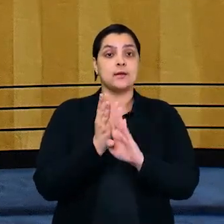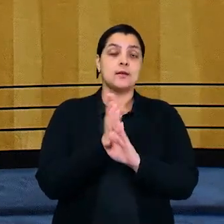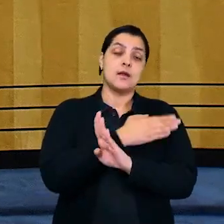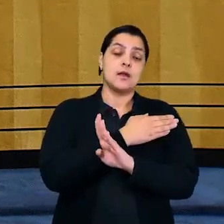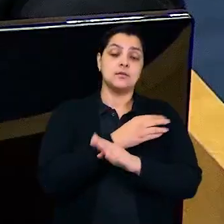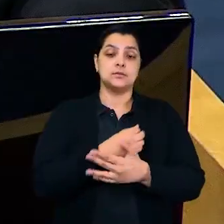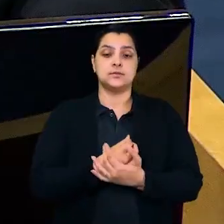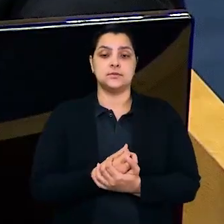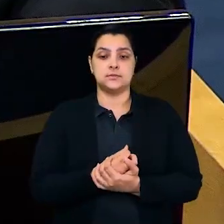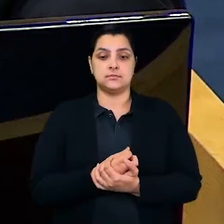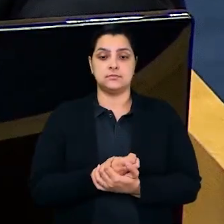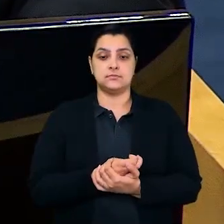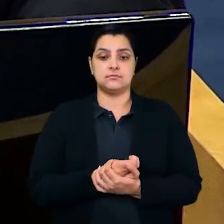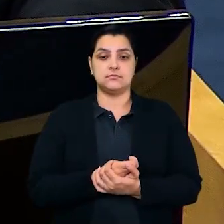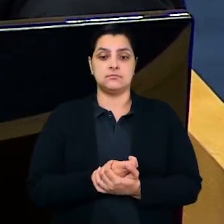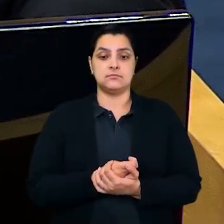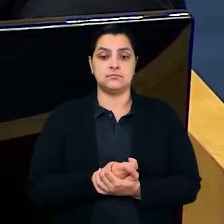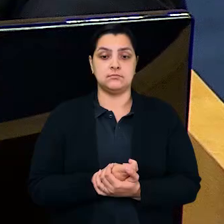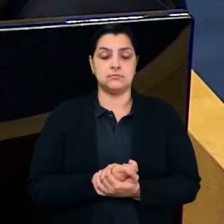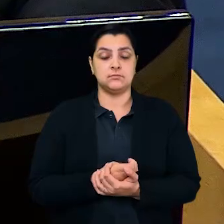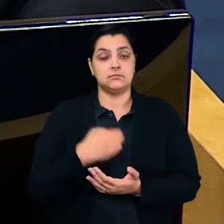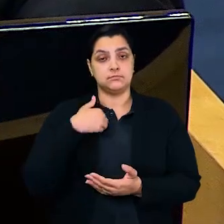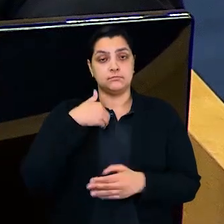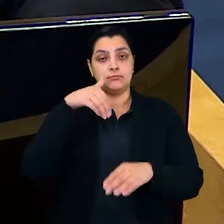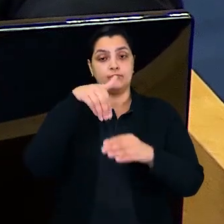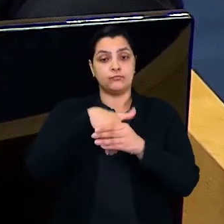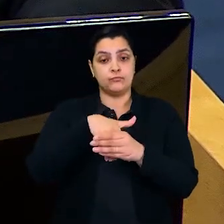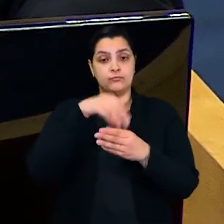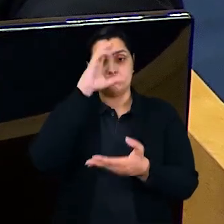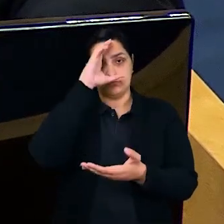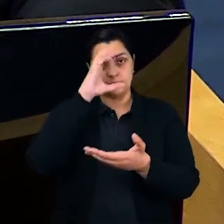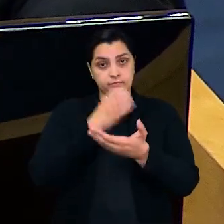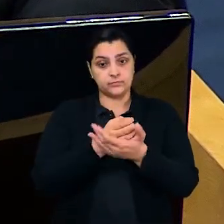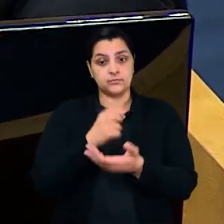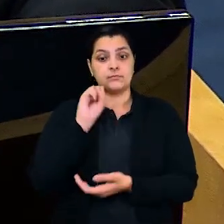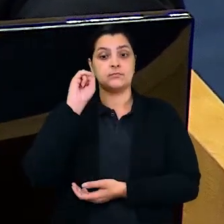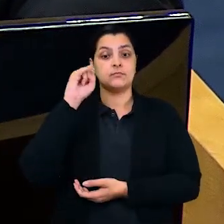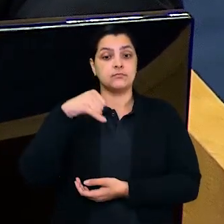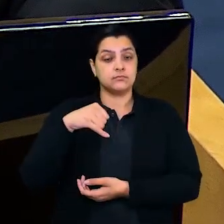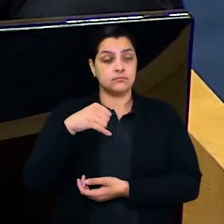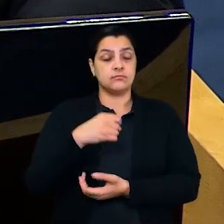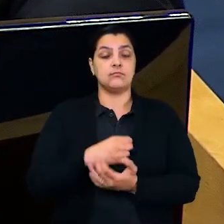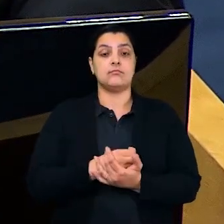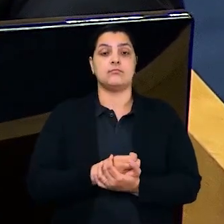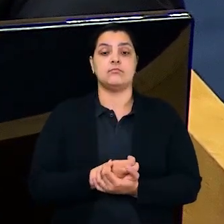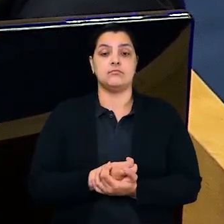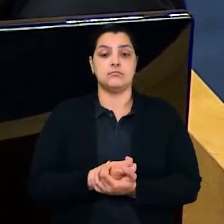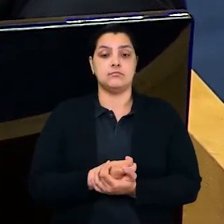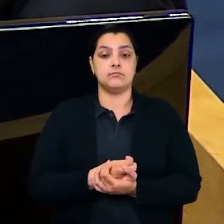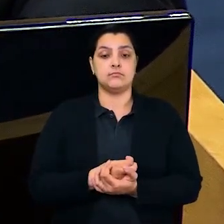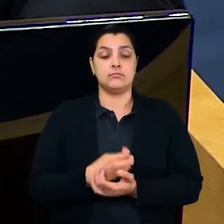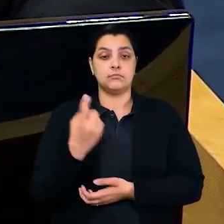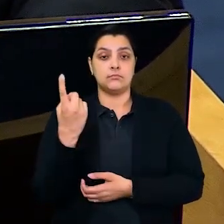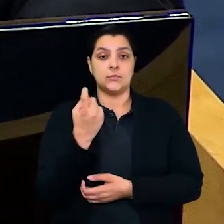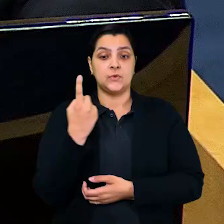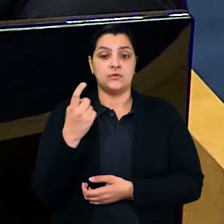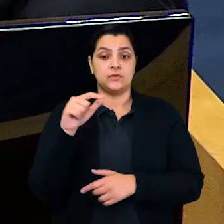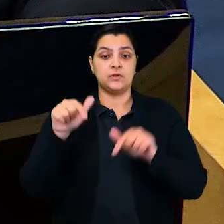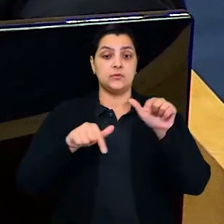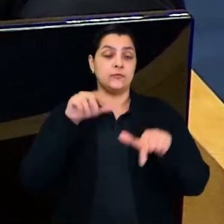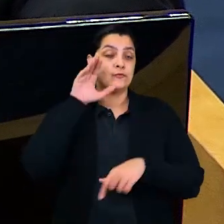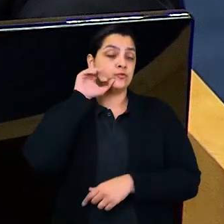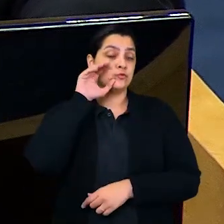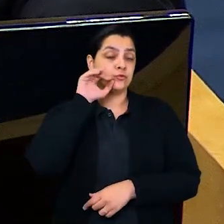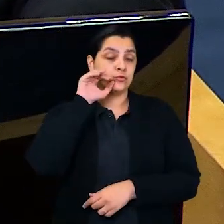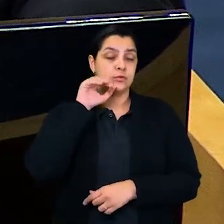da época. Eu voto na tese de que sim, o indivíduo, o